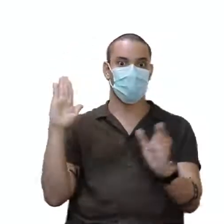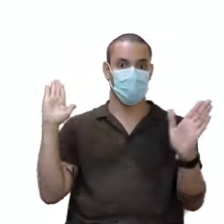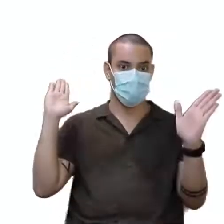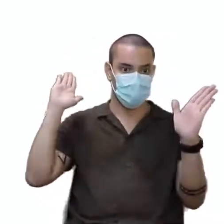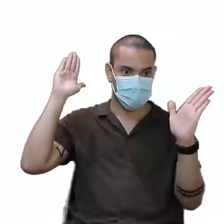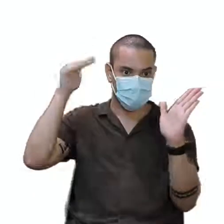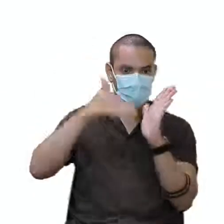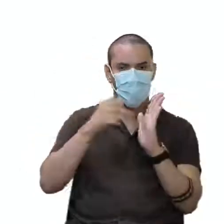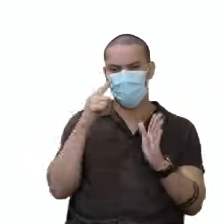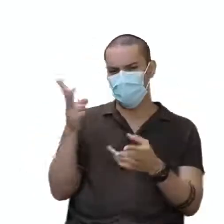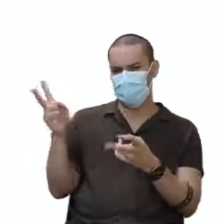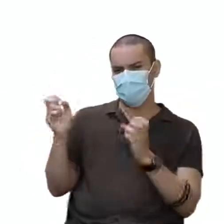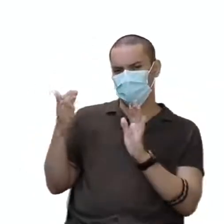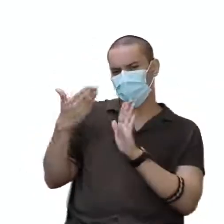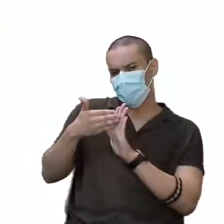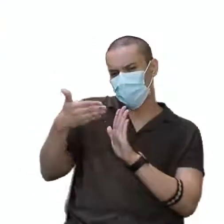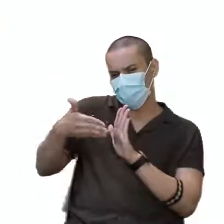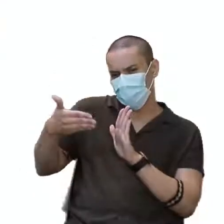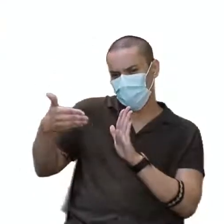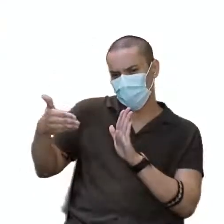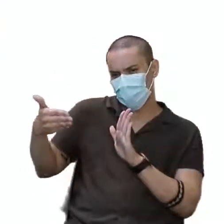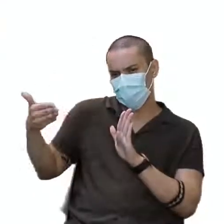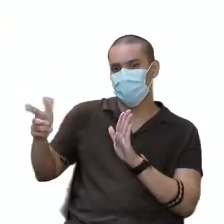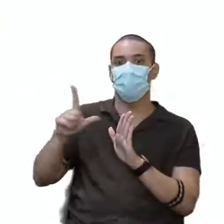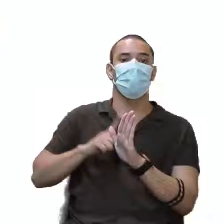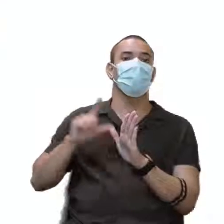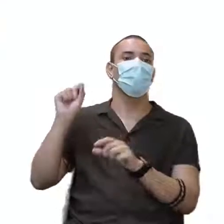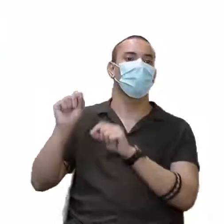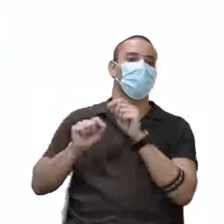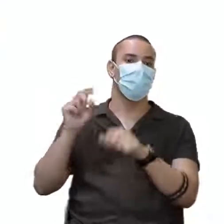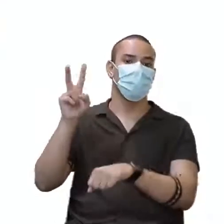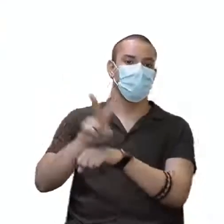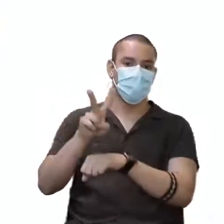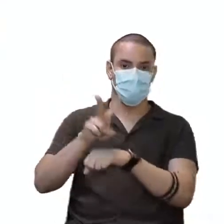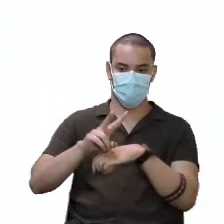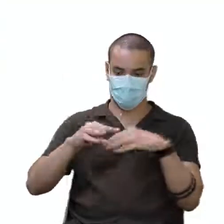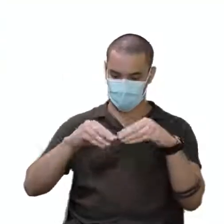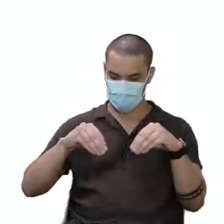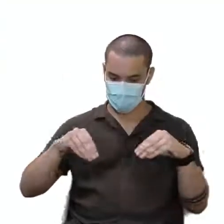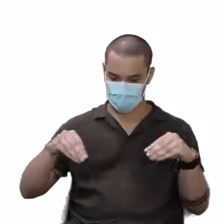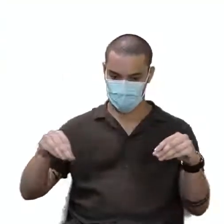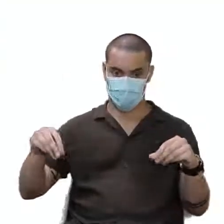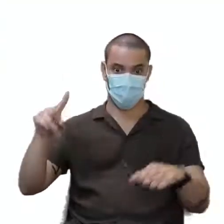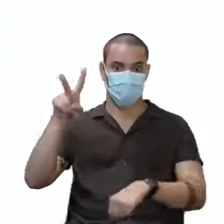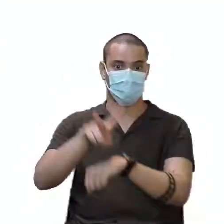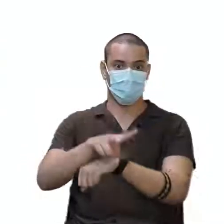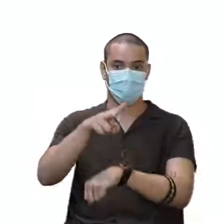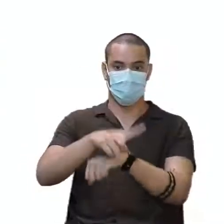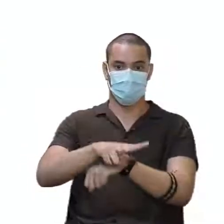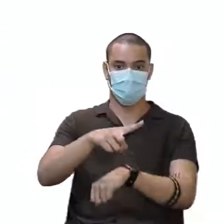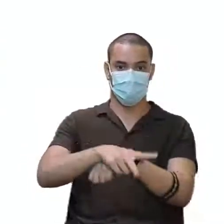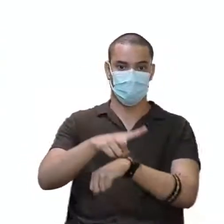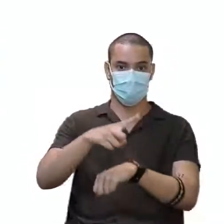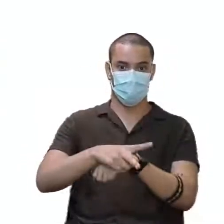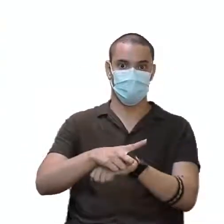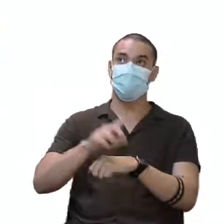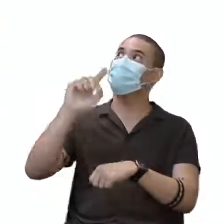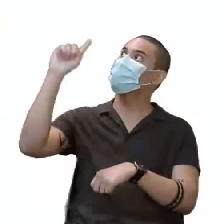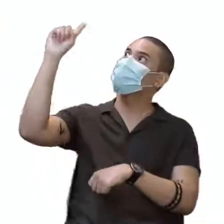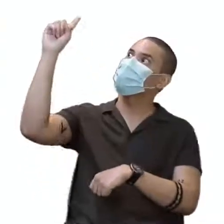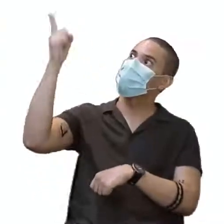eles vão provocar uma cobertura desse solo e uma proteção desse solo contra a